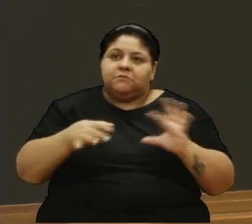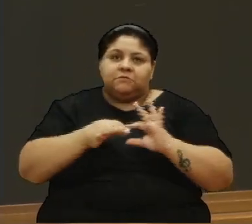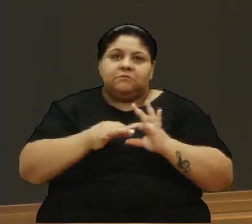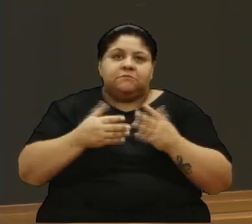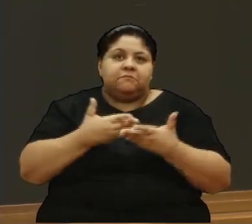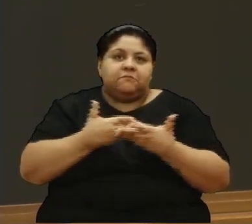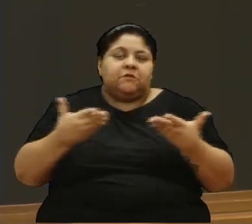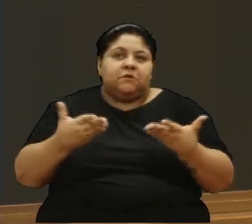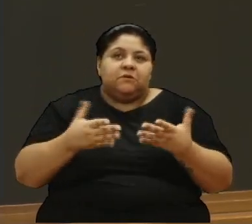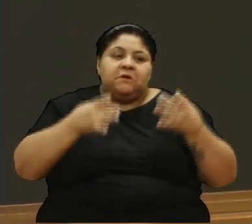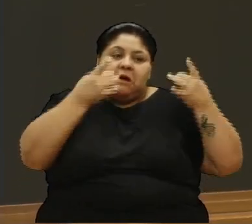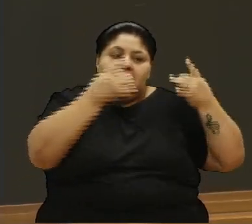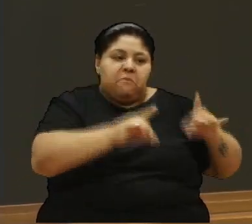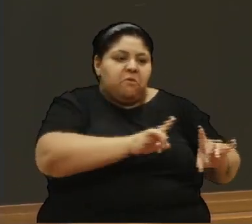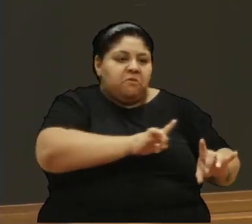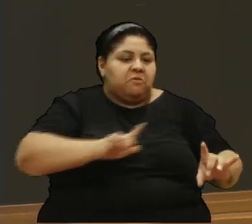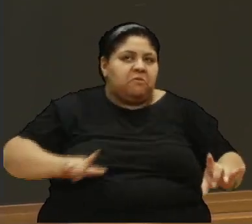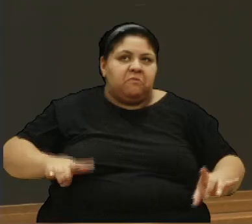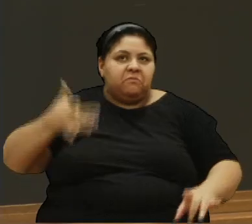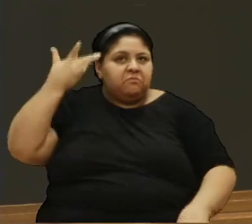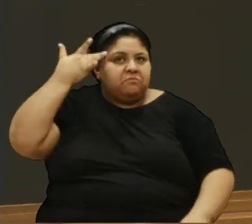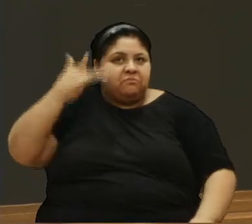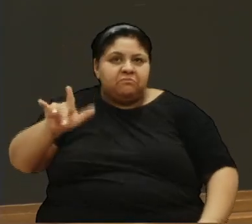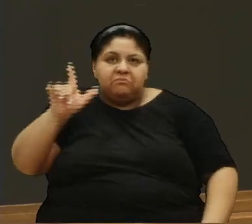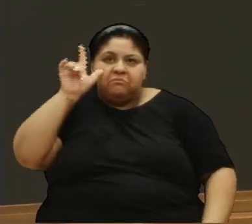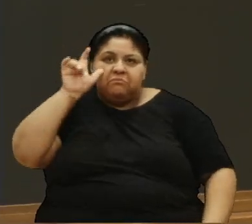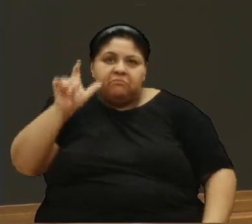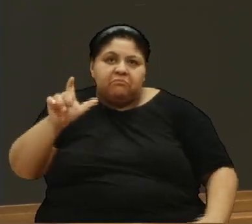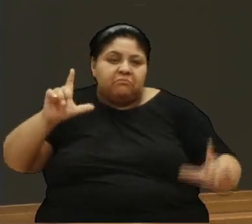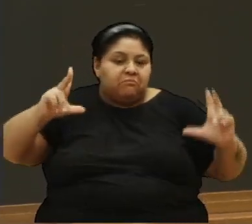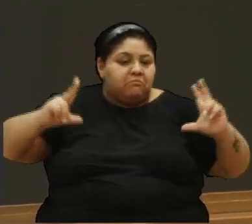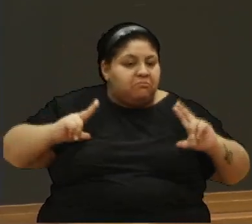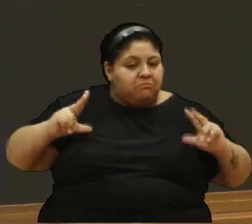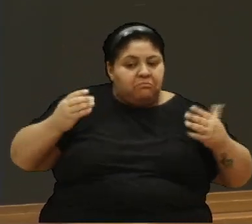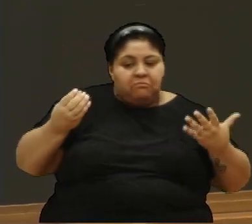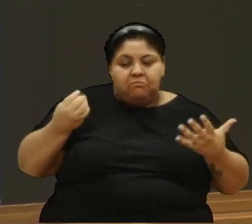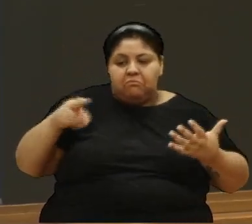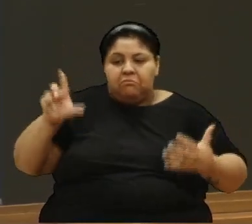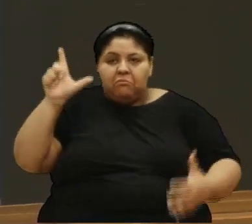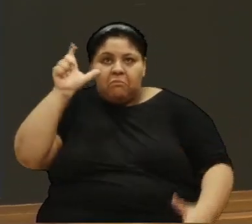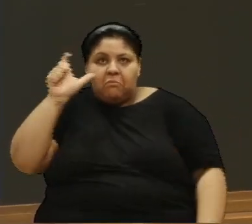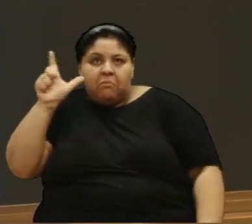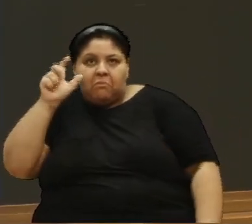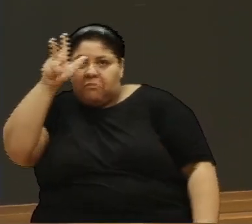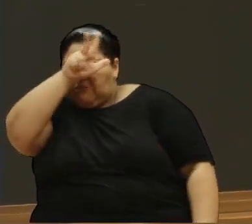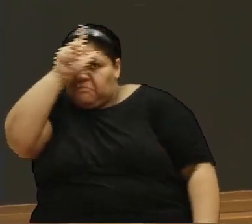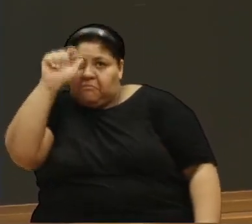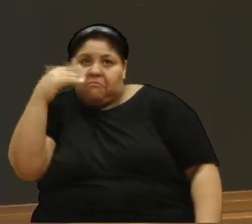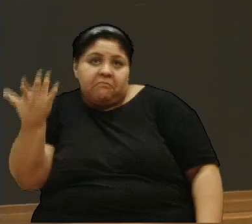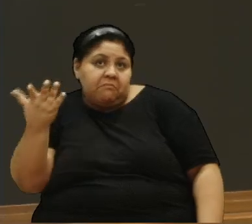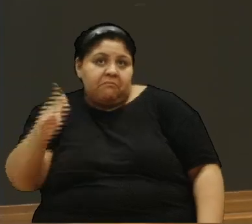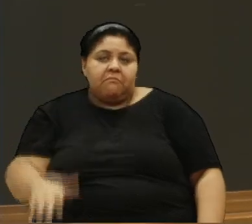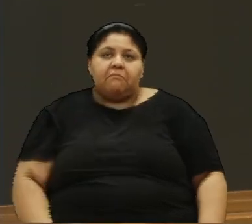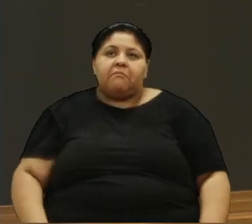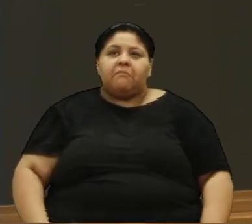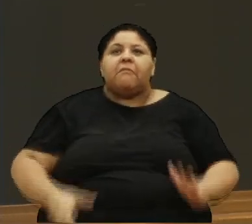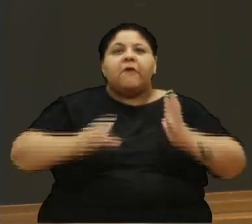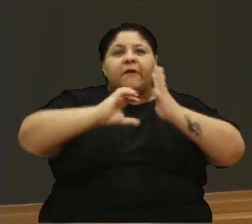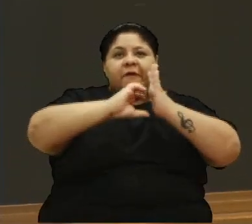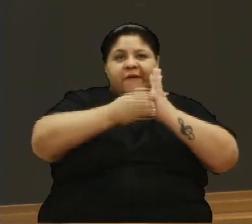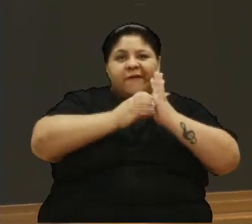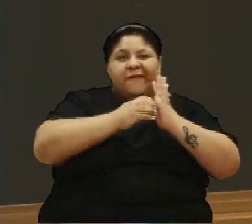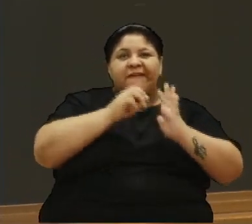deixando o governo, não sei se por interesse pessoal ou por interesse do próprio prefeito. Os dados da